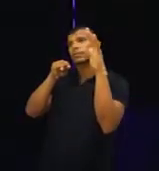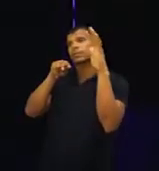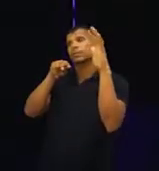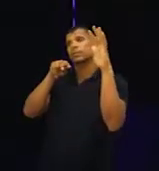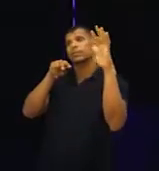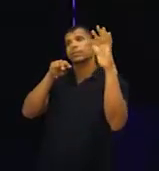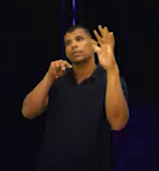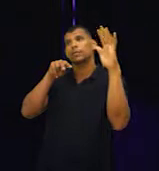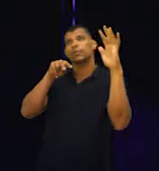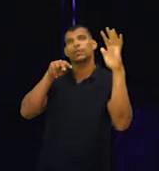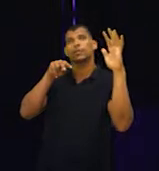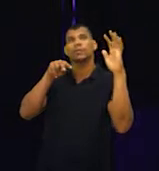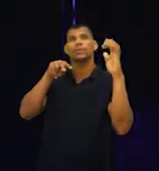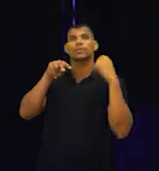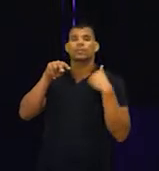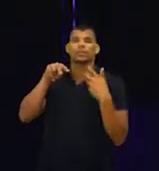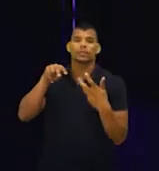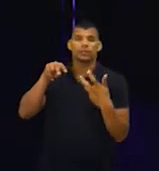Eu quero você